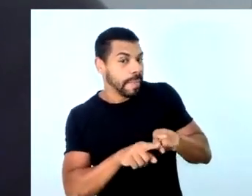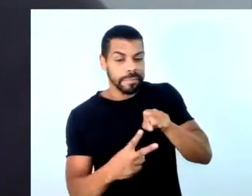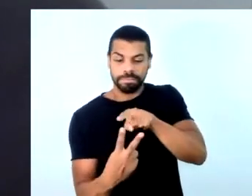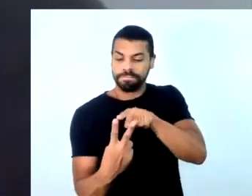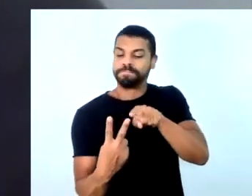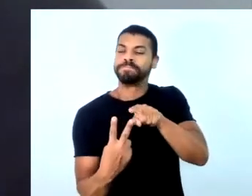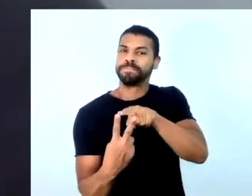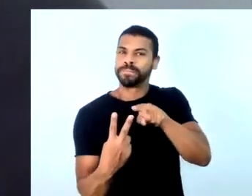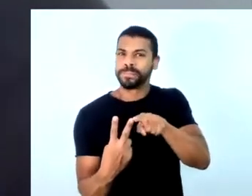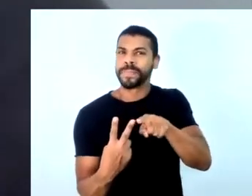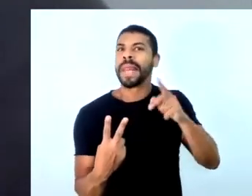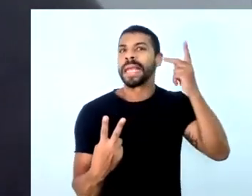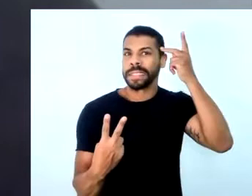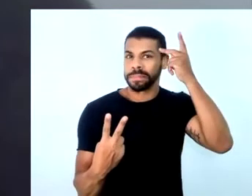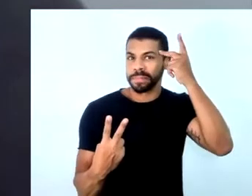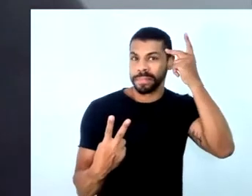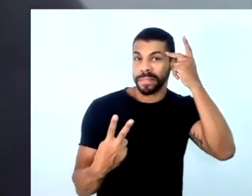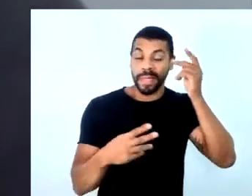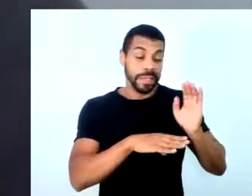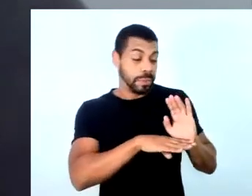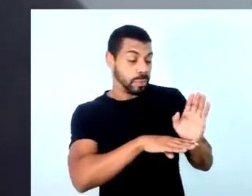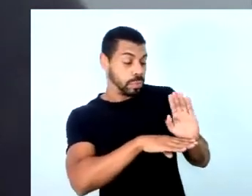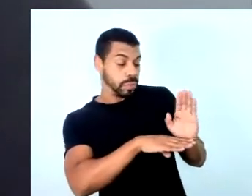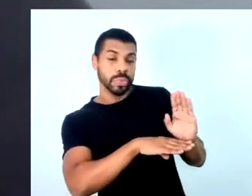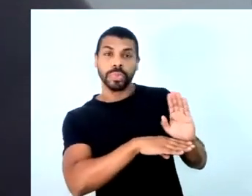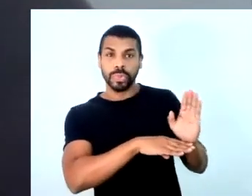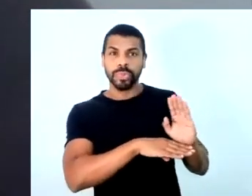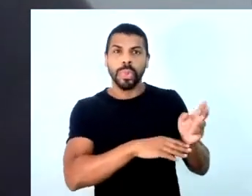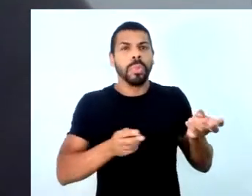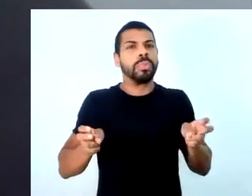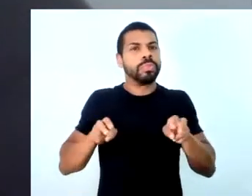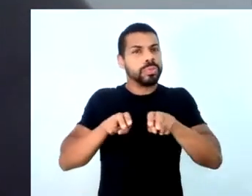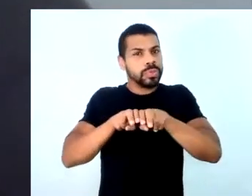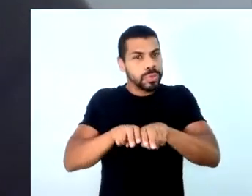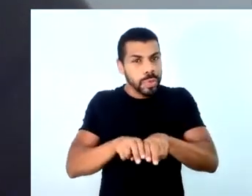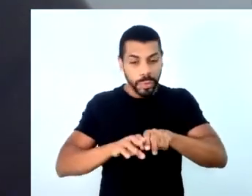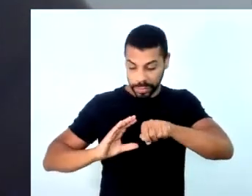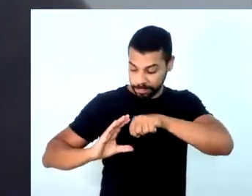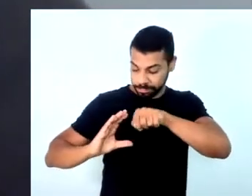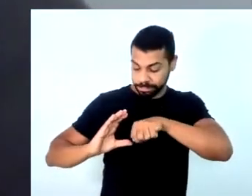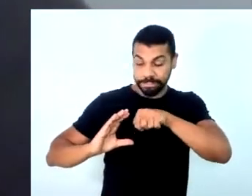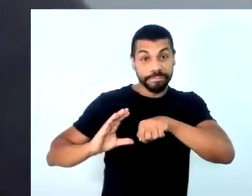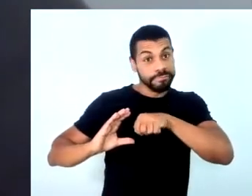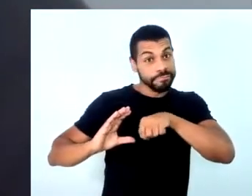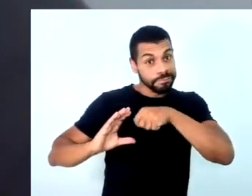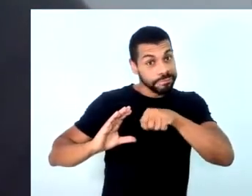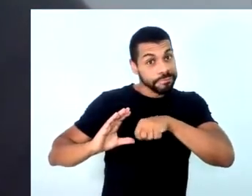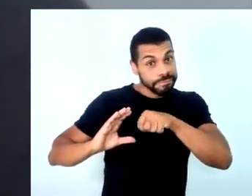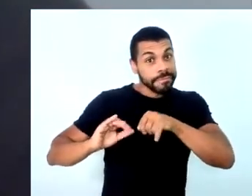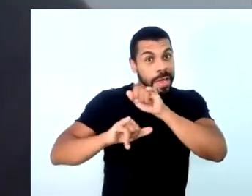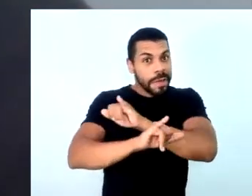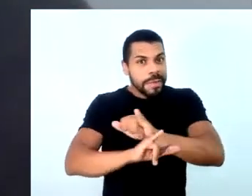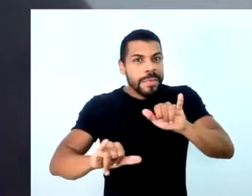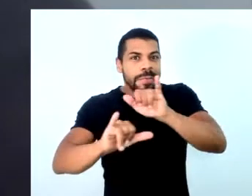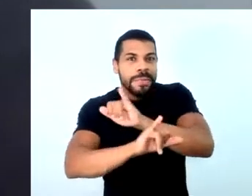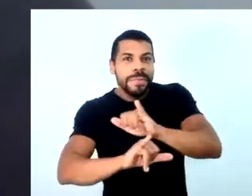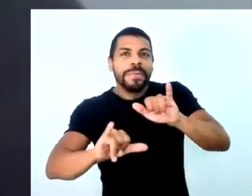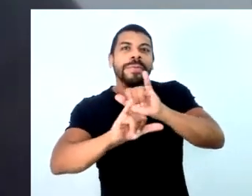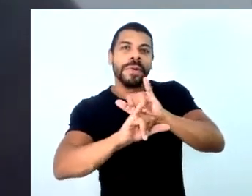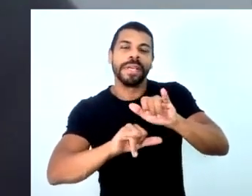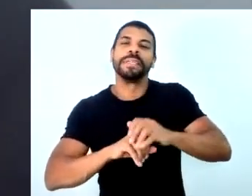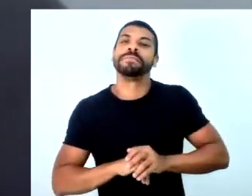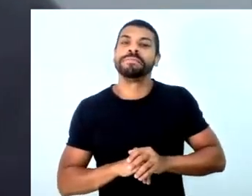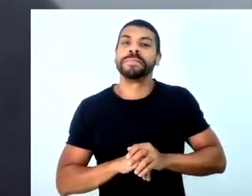lançamento internacional, né, que a SPCine patrocinou o Bob Cuspe para a campanha, para a